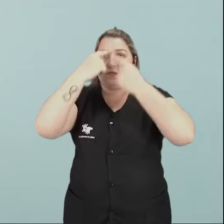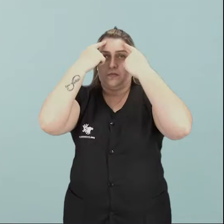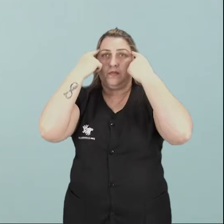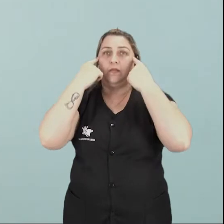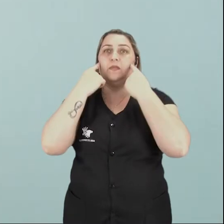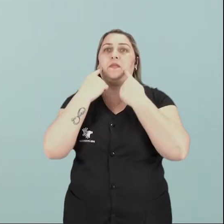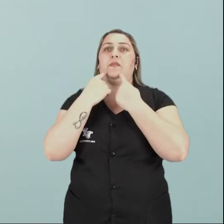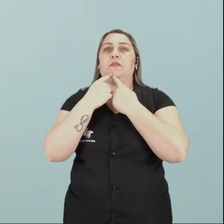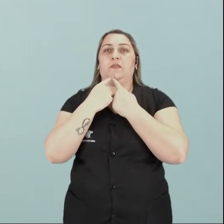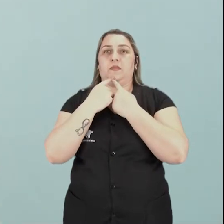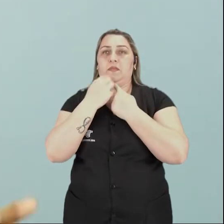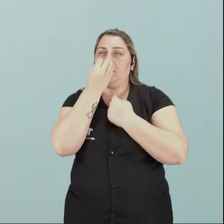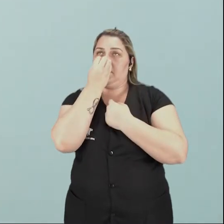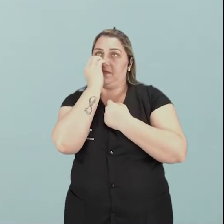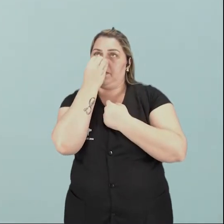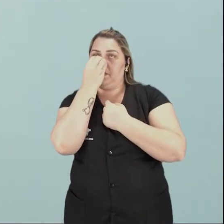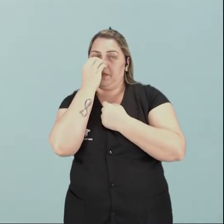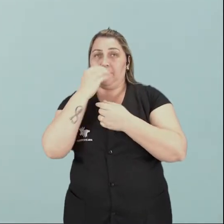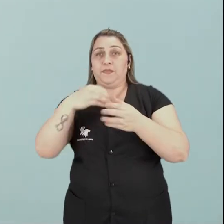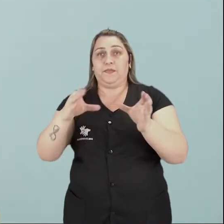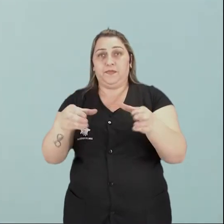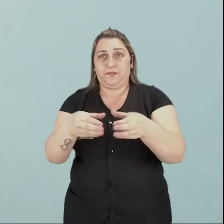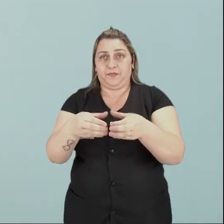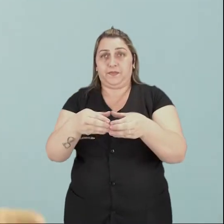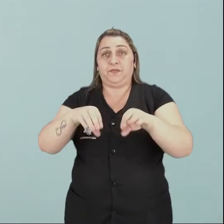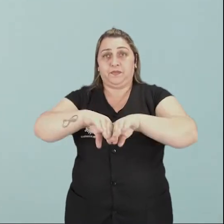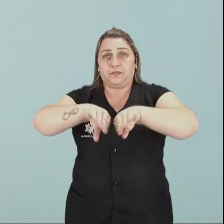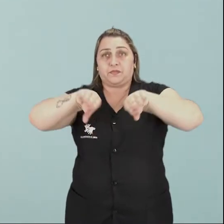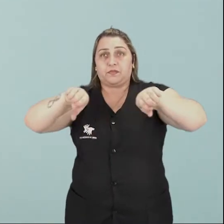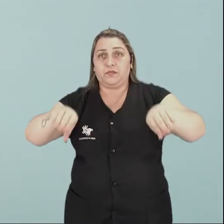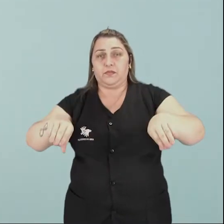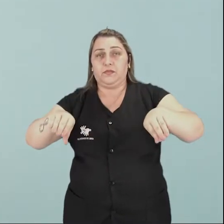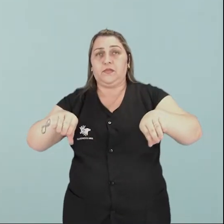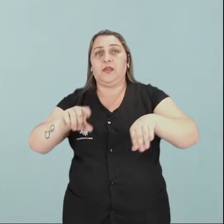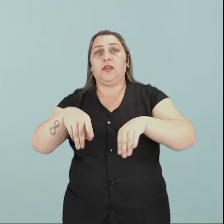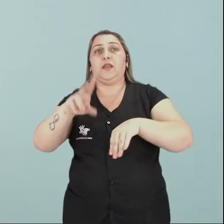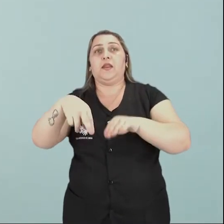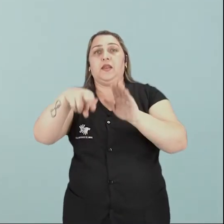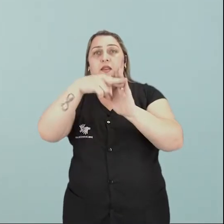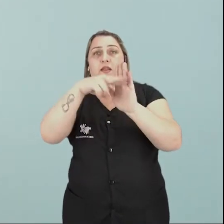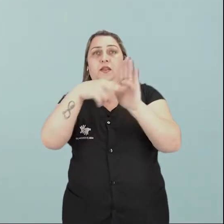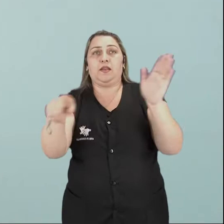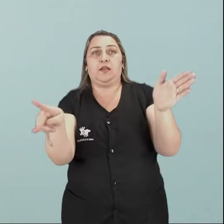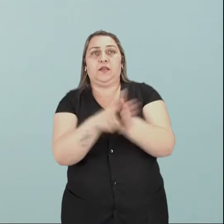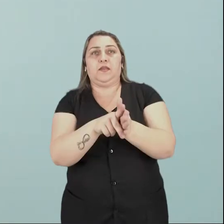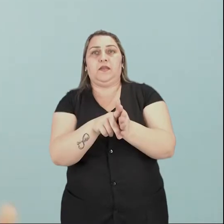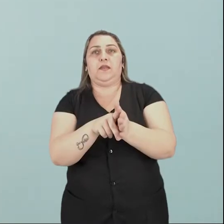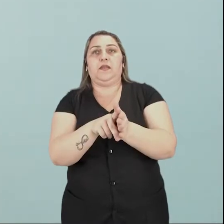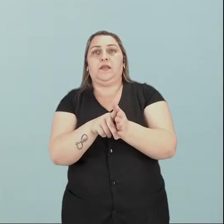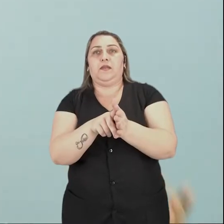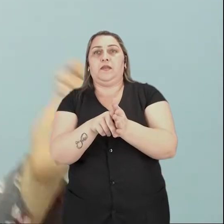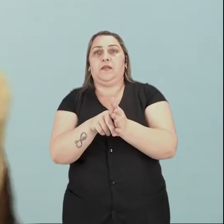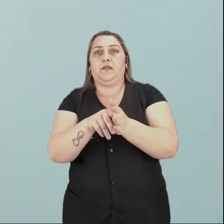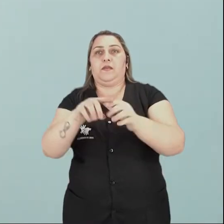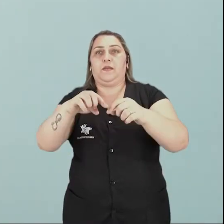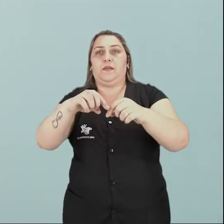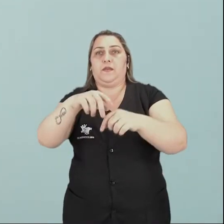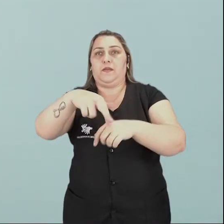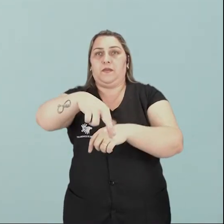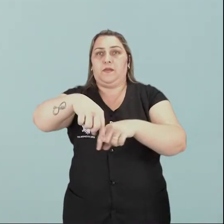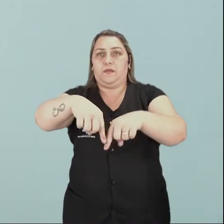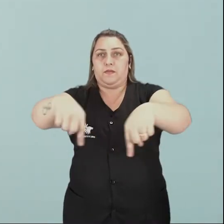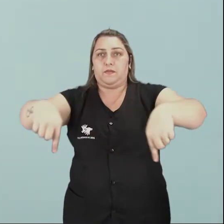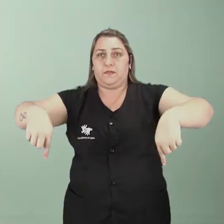de palhaços. Eles vão ser o time, vão ser divididos, e quem vai ditar as regras é a própria plateia. A plateia, ela participa